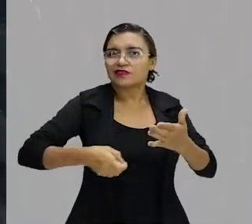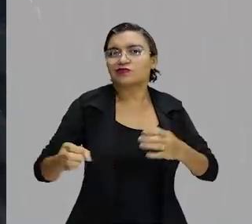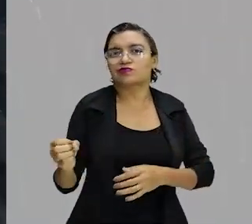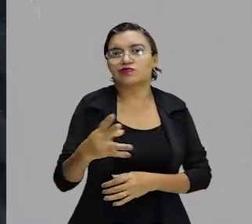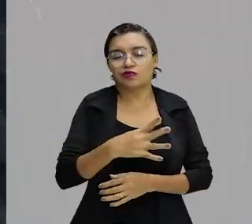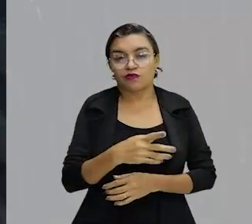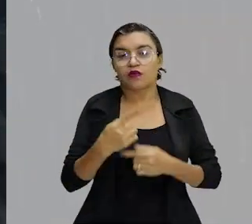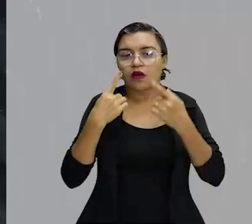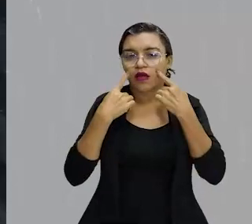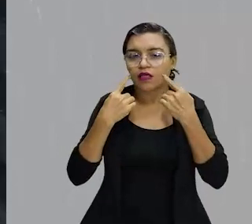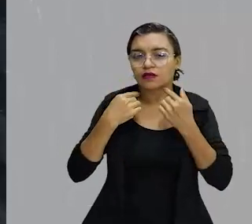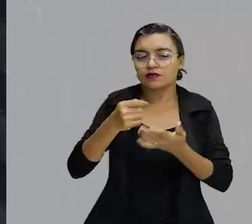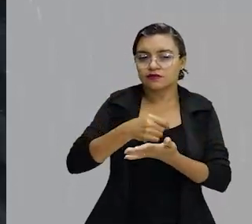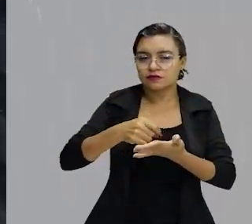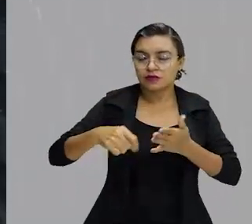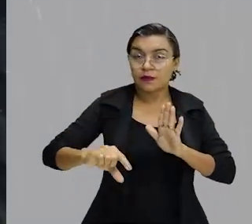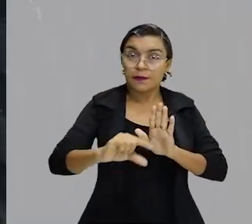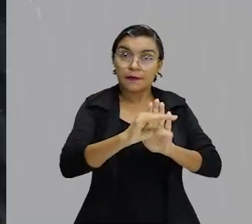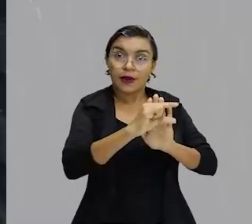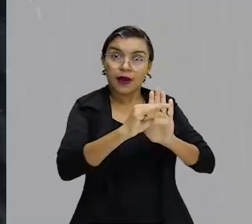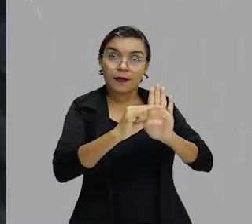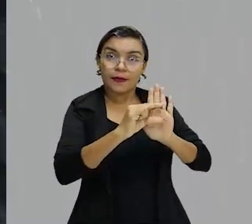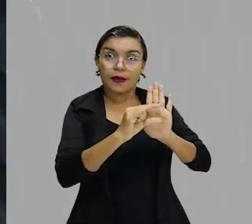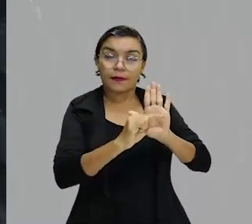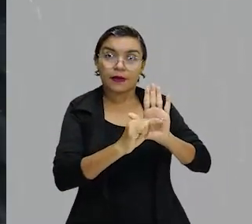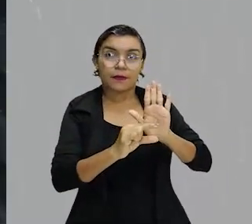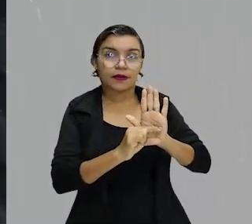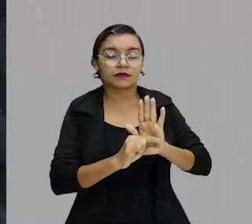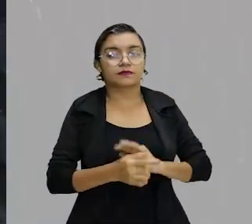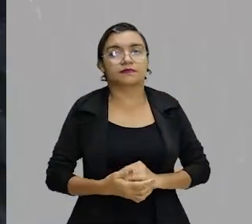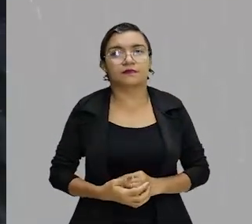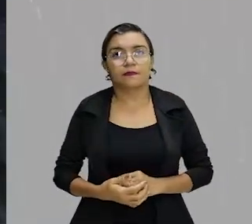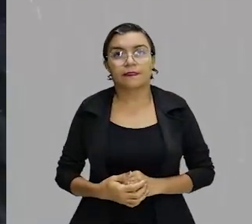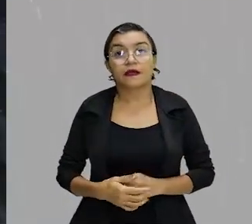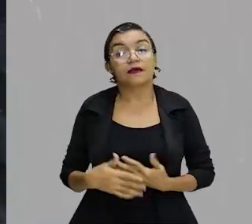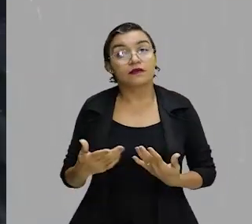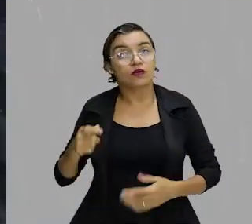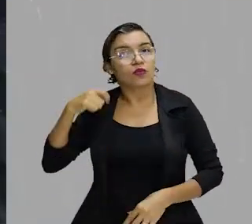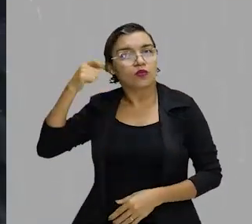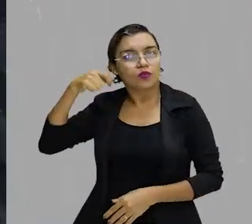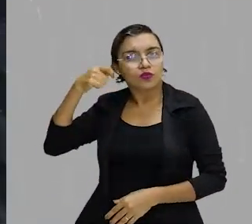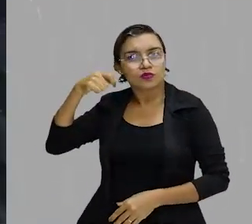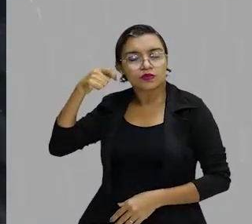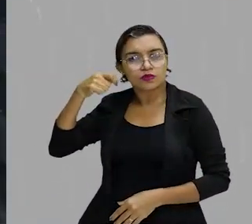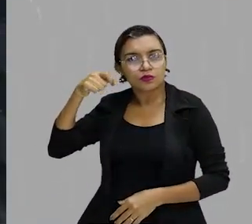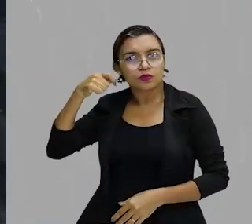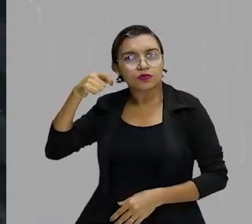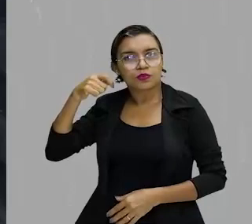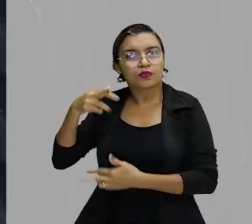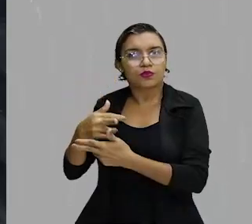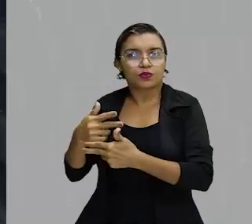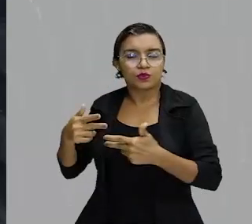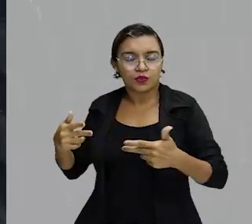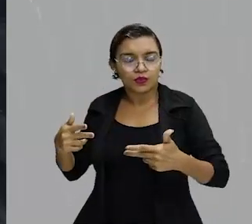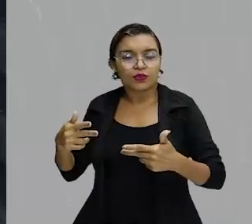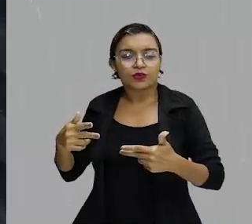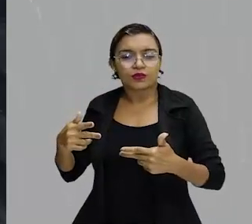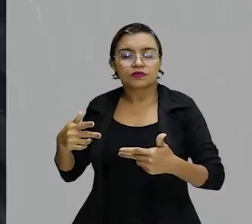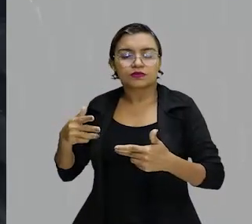drama escrito em verso, então os personagens, os atores e as atrizes,